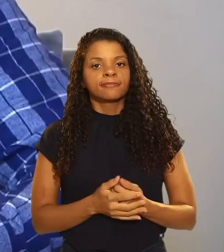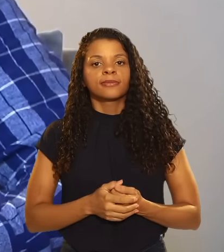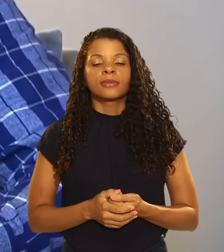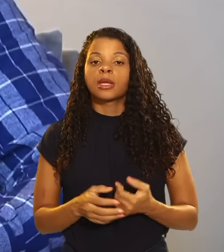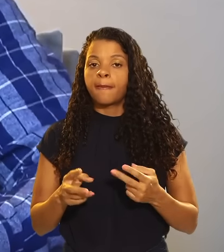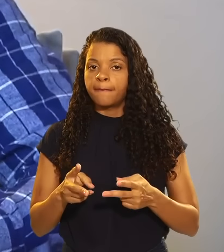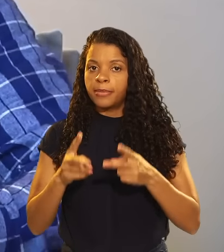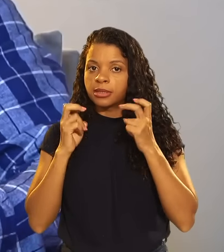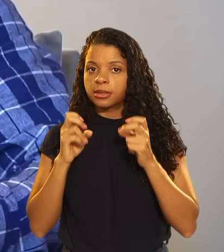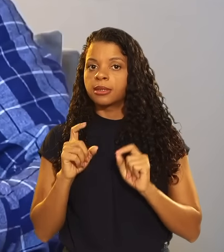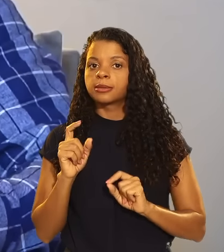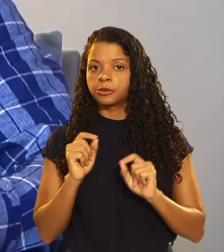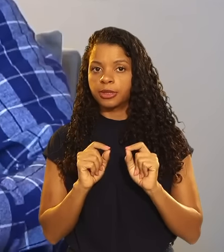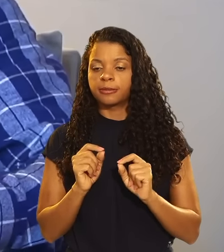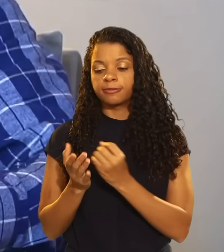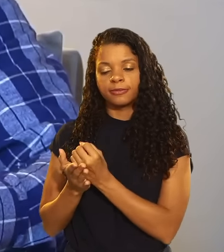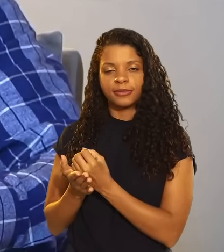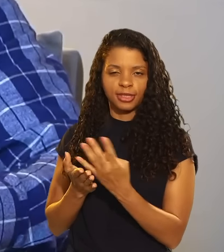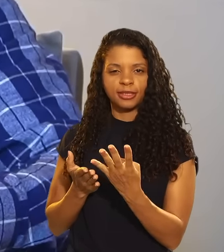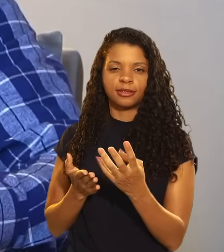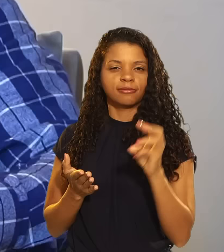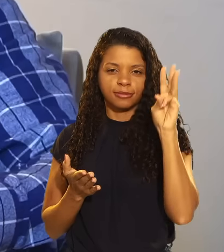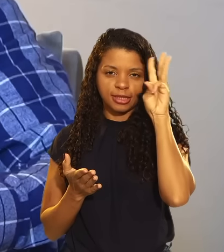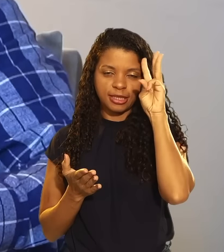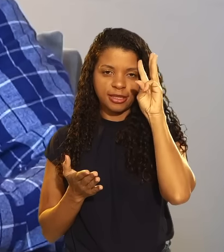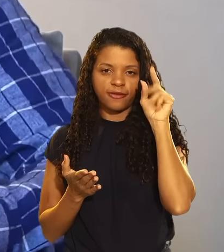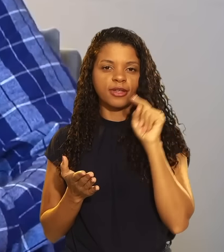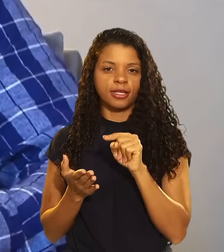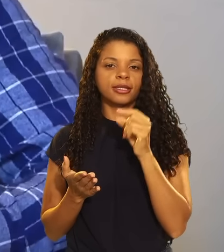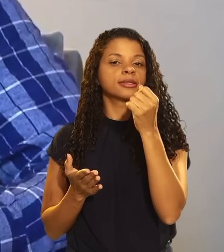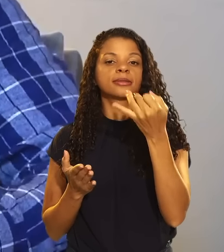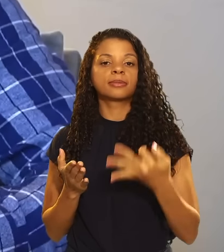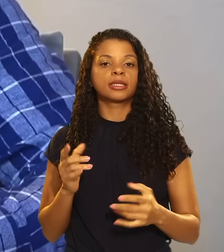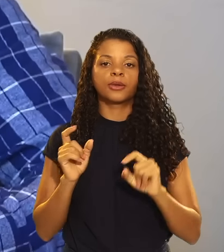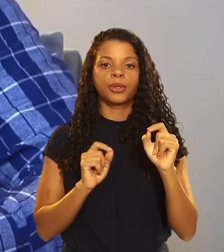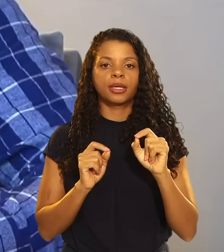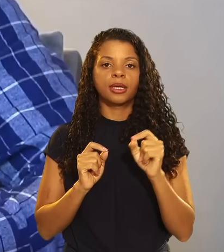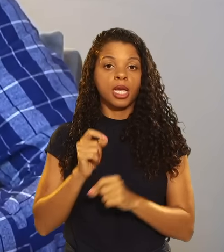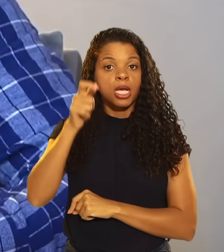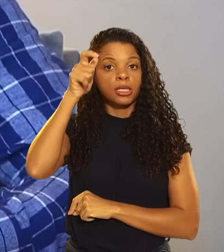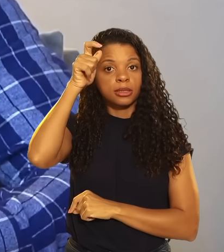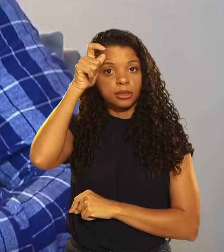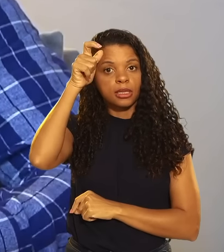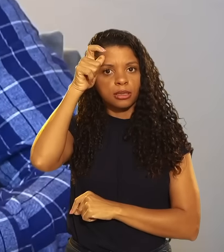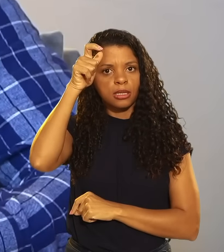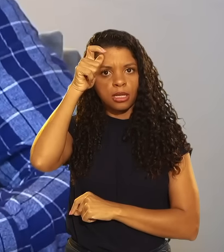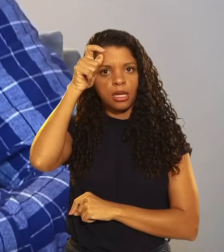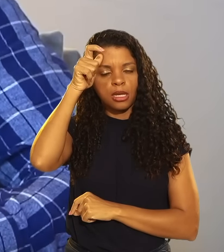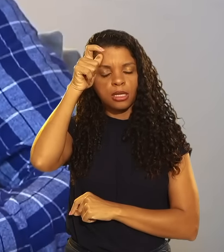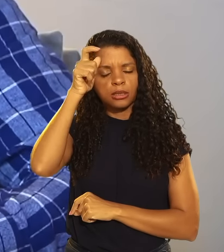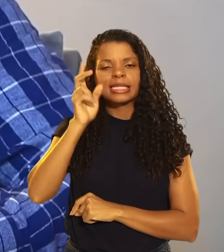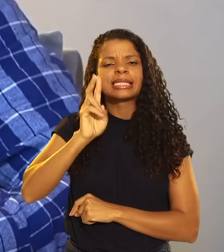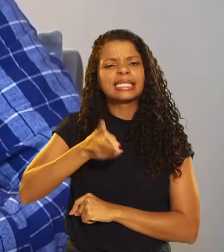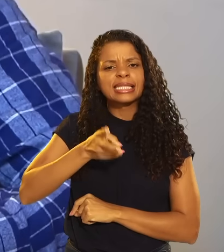ler essa lição de terça-feira que Satanás ele vem, já desde o início, tentando colocar